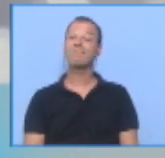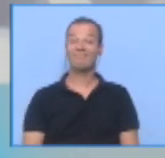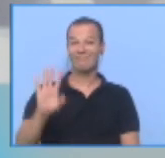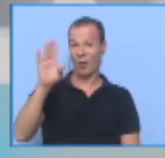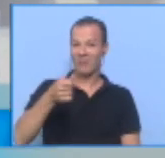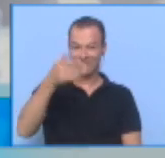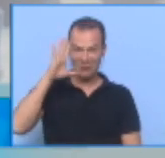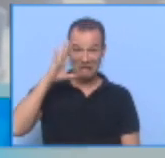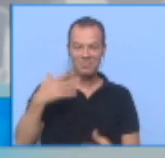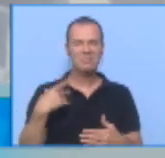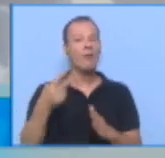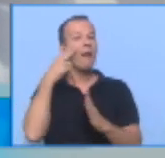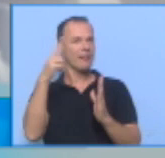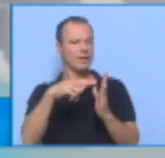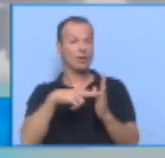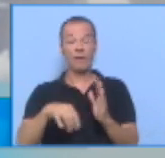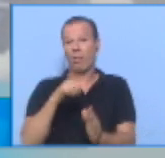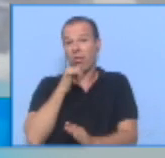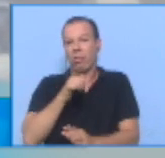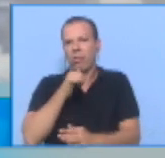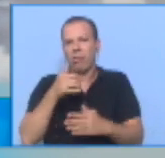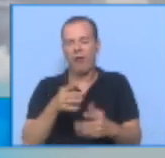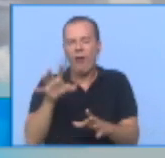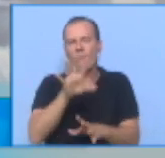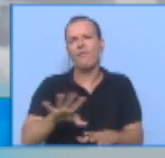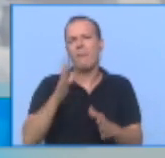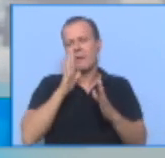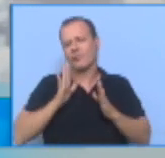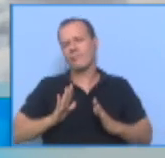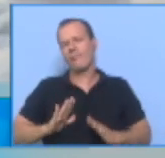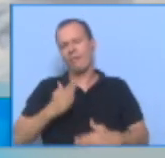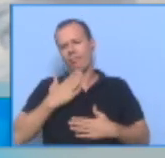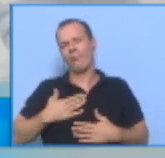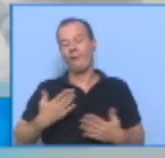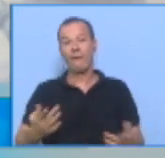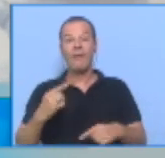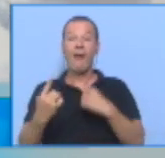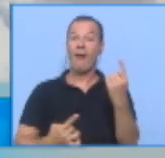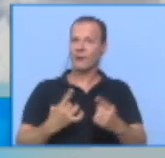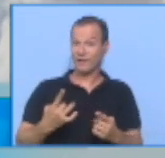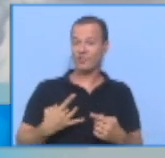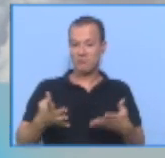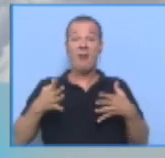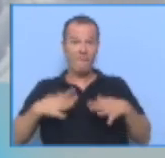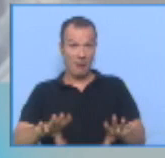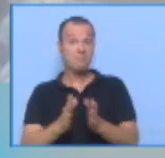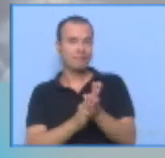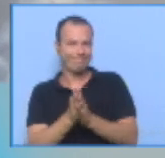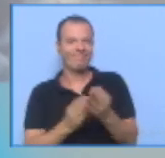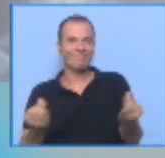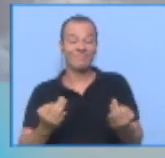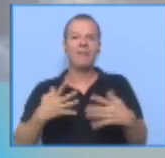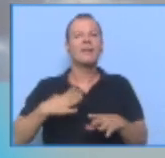Olá, muito boa tarde. A leitura é com frequência uma forma de descanso e chega muitas vezes com os dias de férias. Por isso,